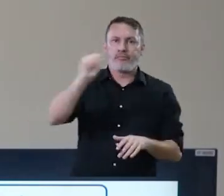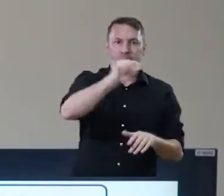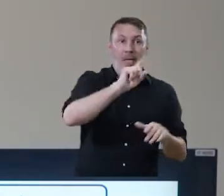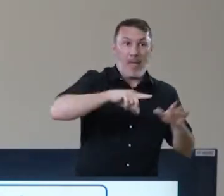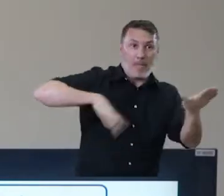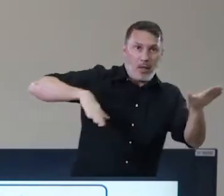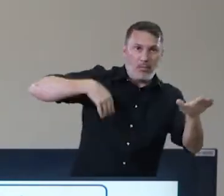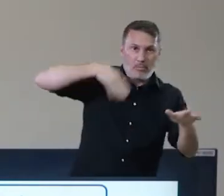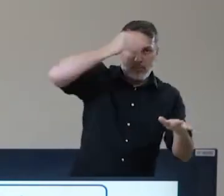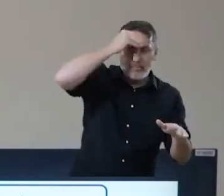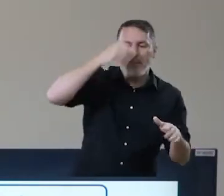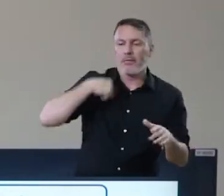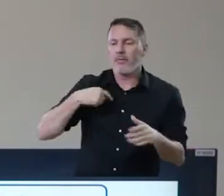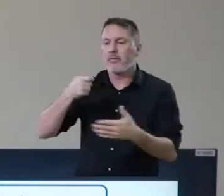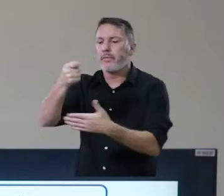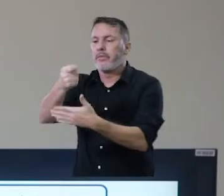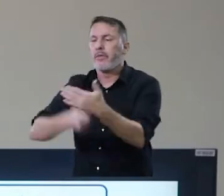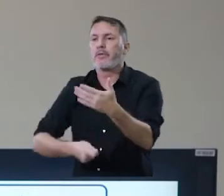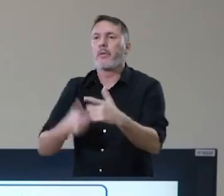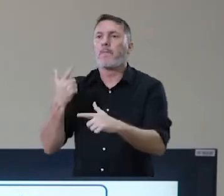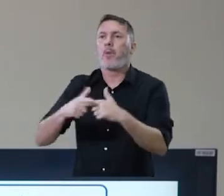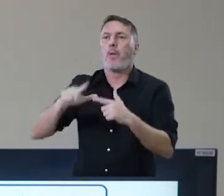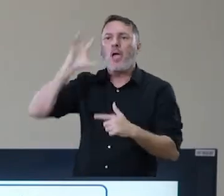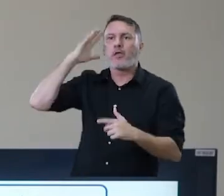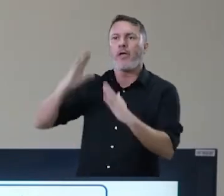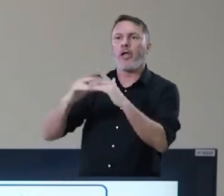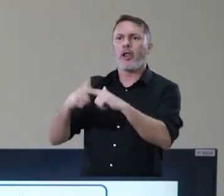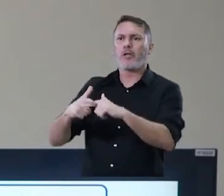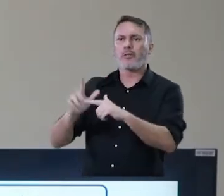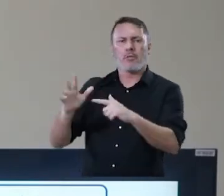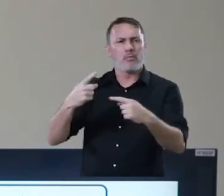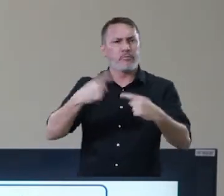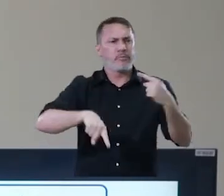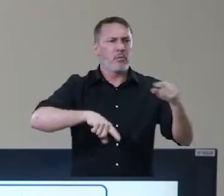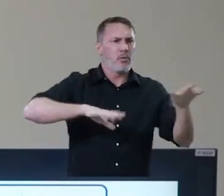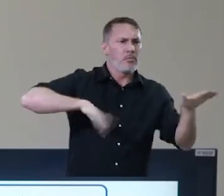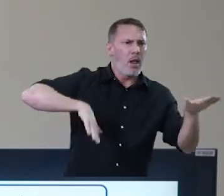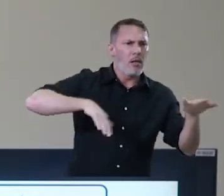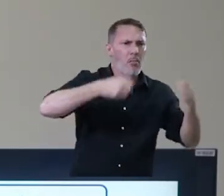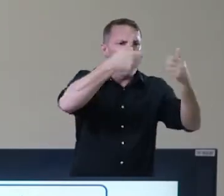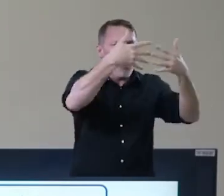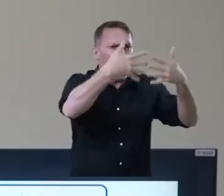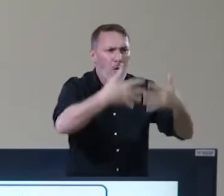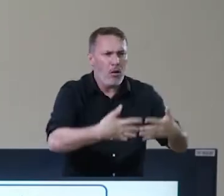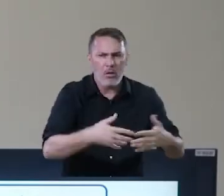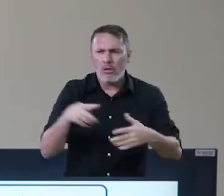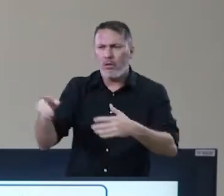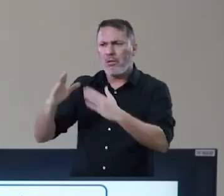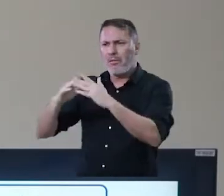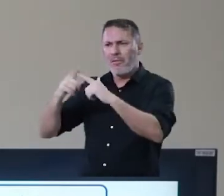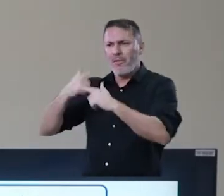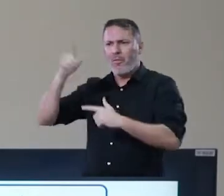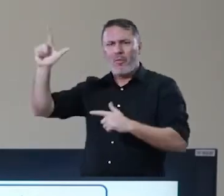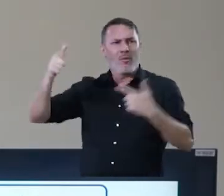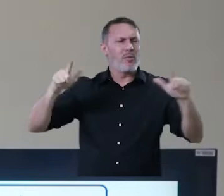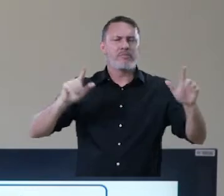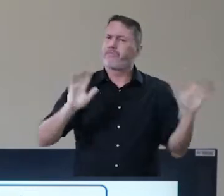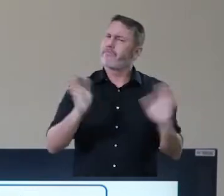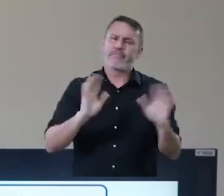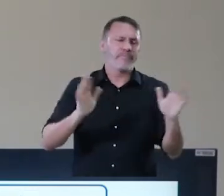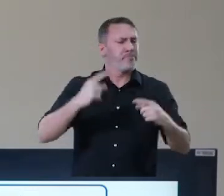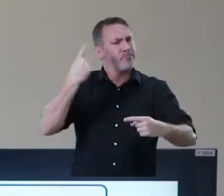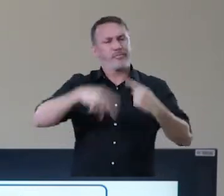nas praias. Aí você vai lá e coloca que a conclusão precisa ser resolvida dentro da igreja. Como assim? Você apresentou um problema e está resolvendo o